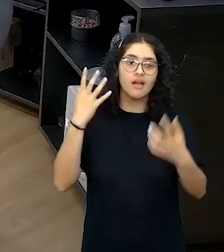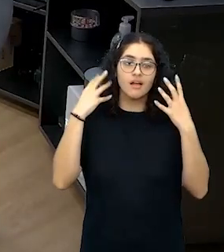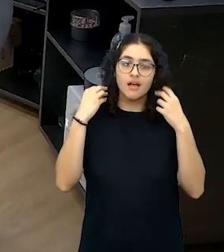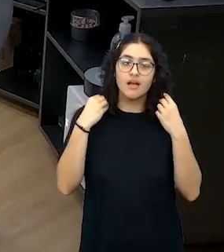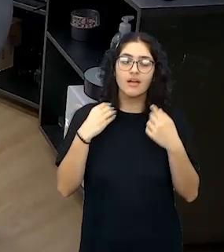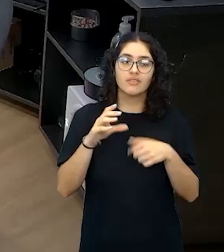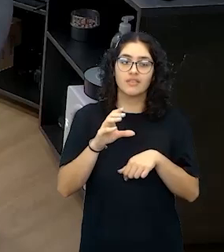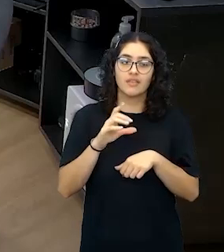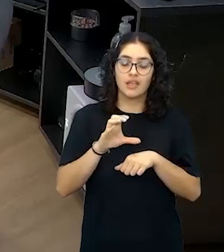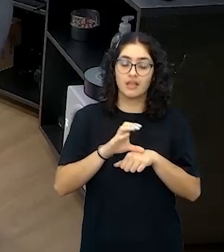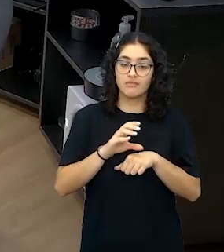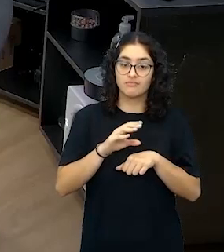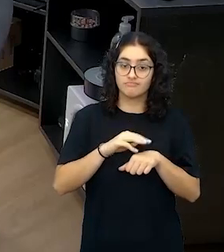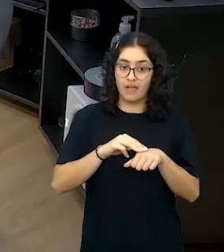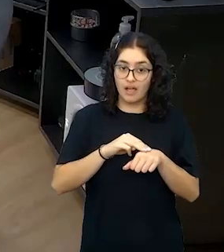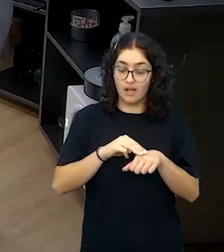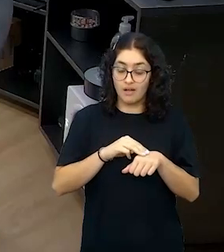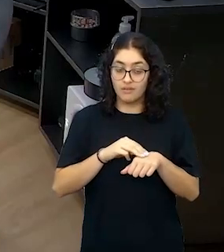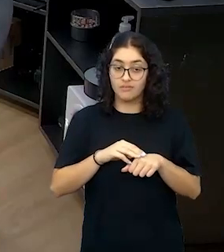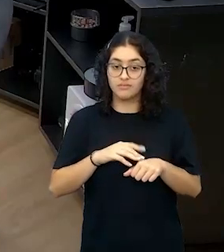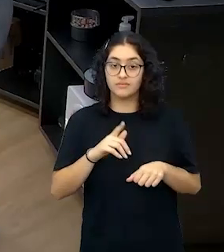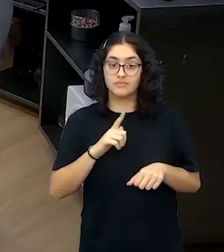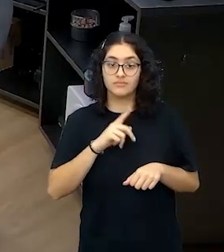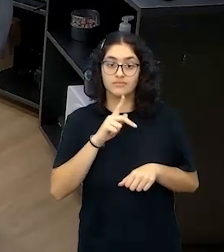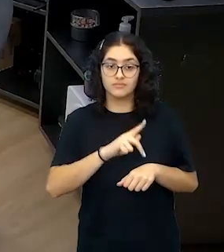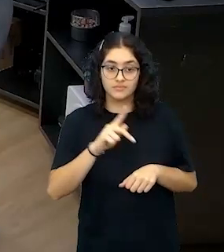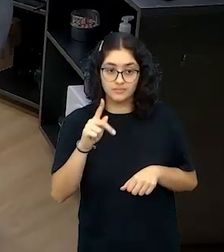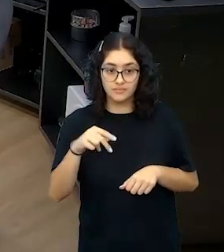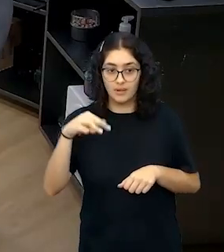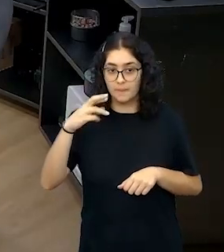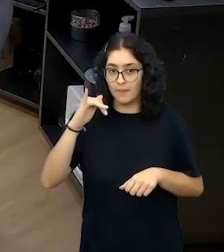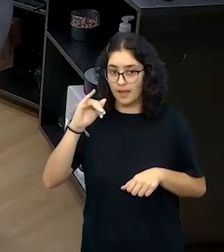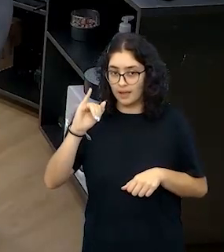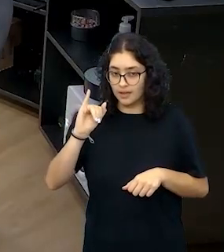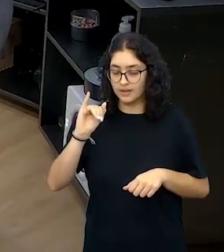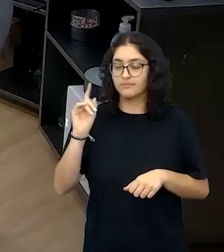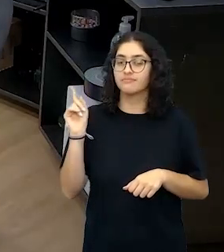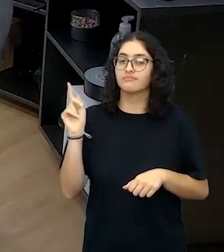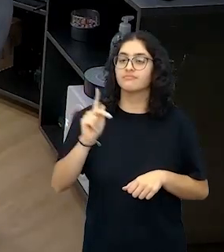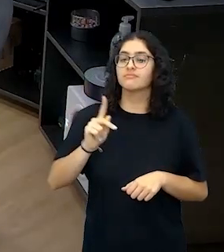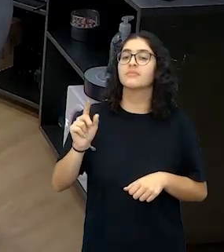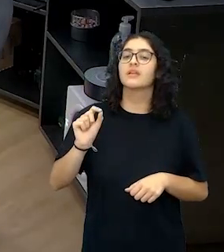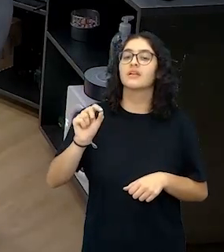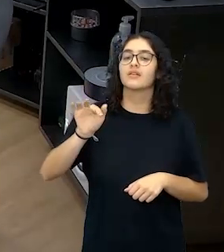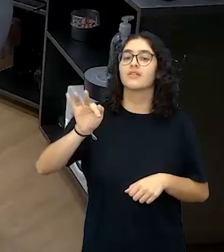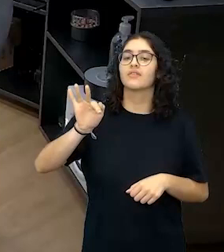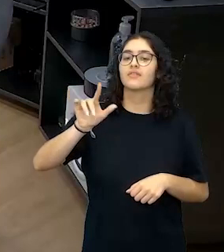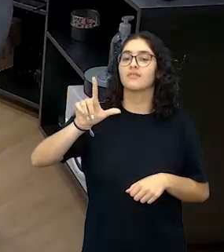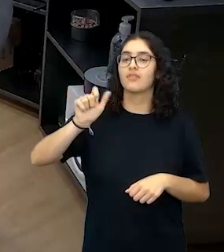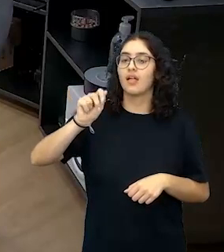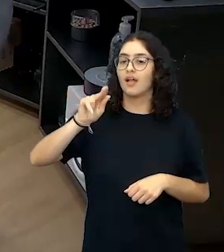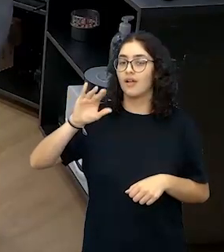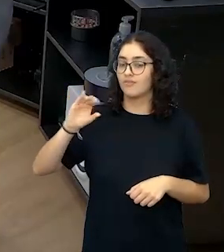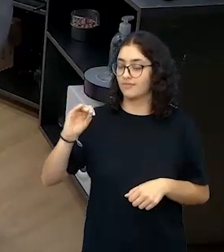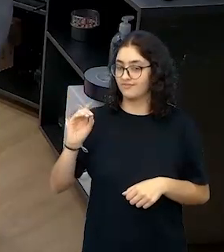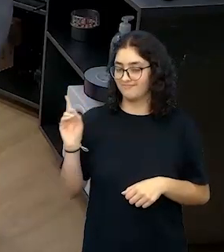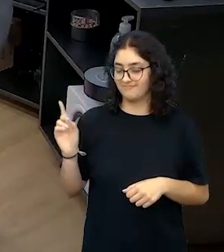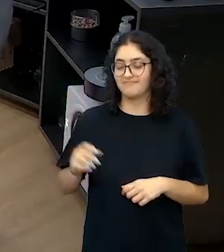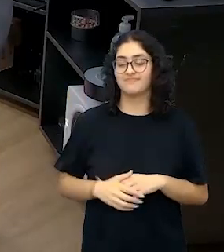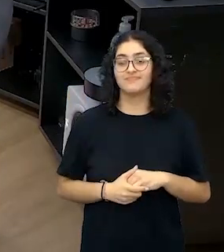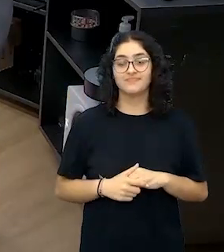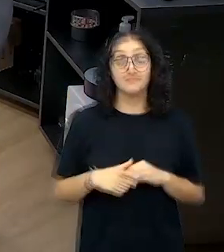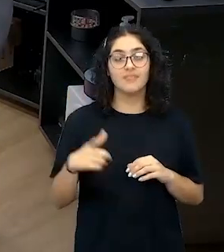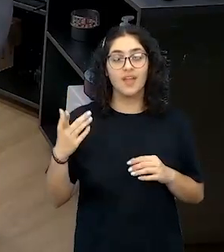estou sentada do meu lado direito, tem a professora Mariana, e do meu lado esquerdo tem o professor Flávio. Eu vou passando as palavras aí para